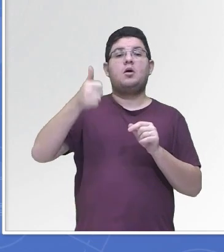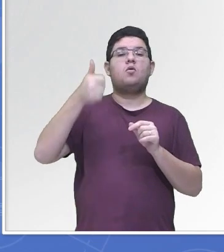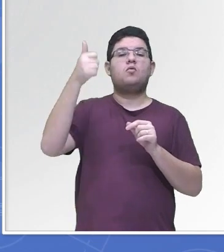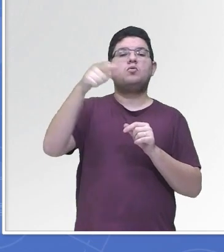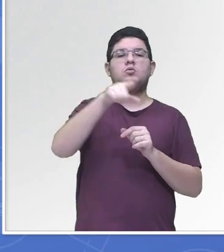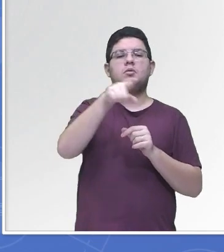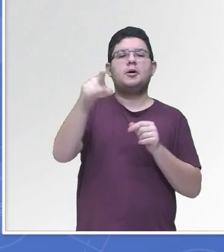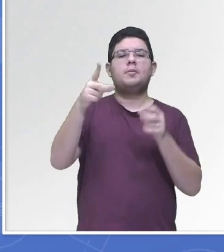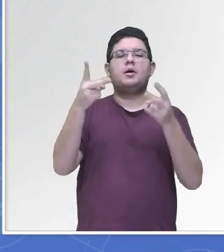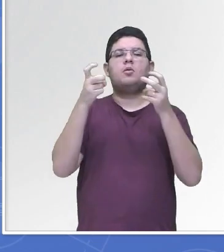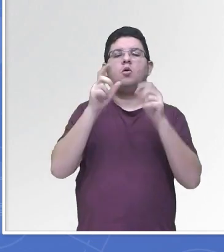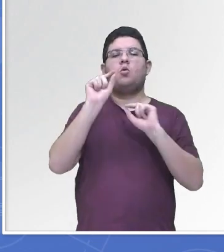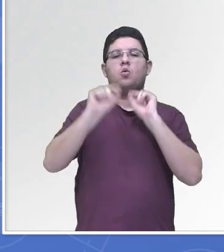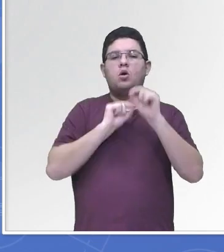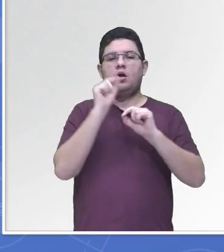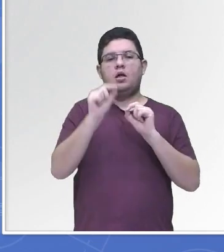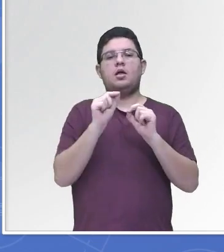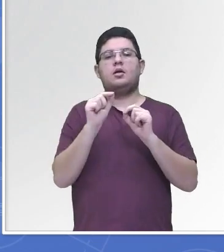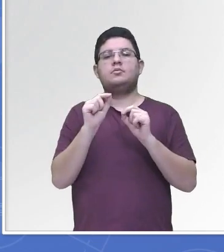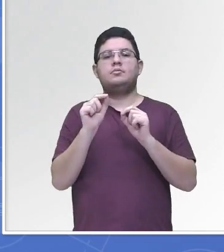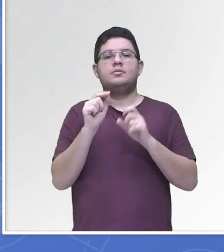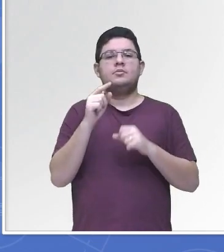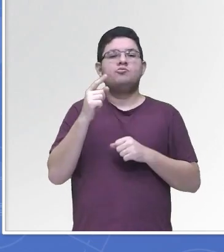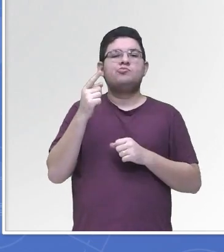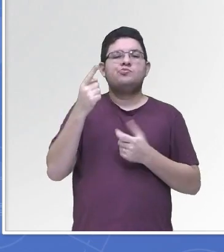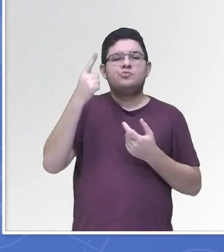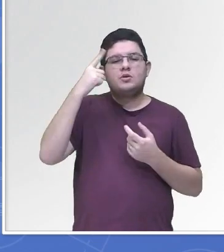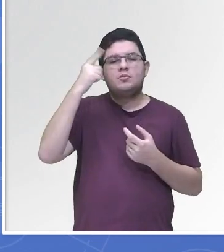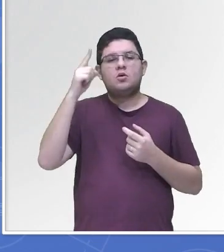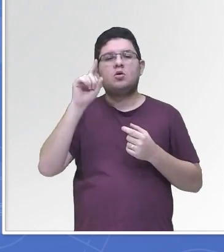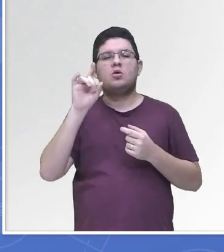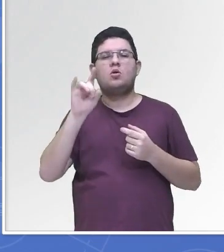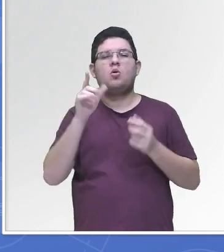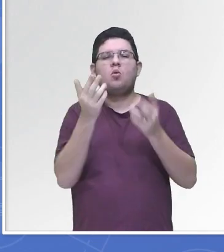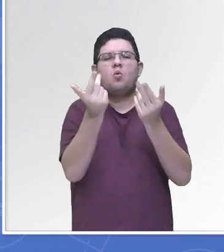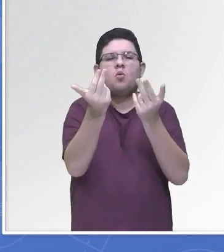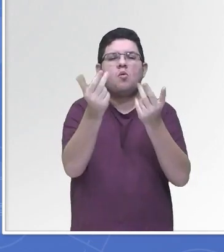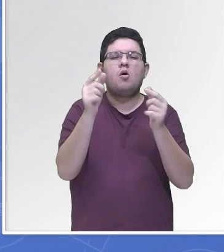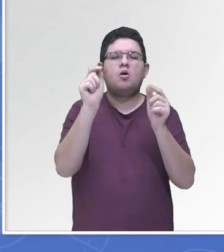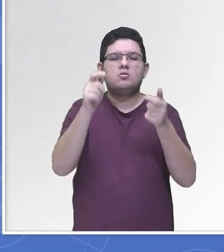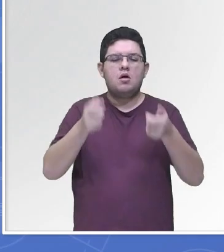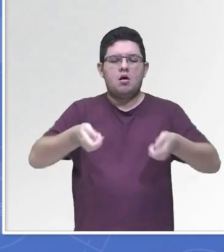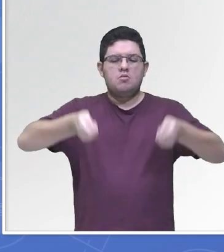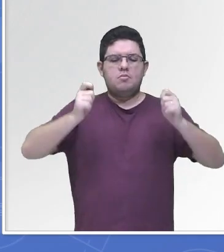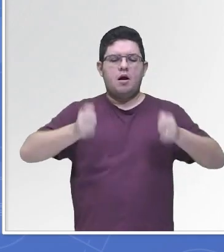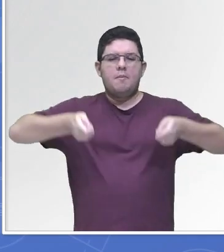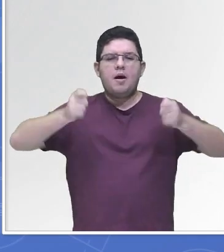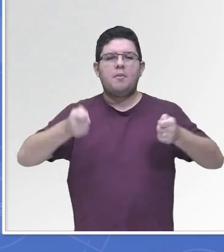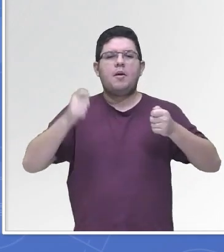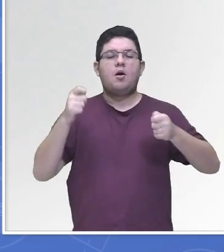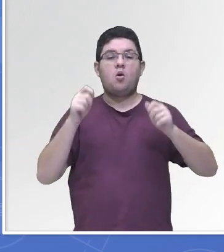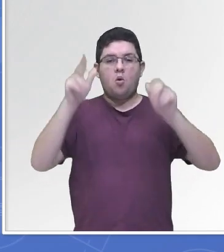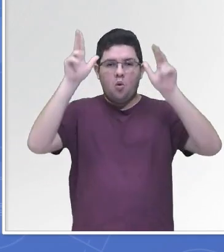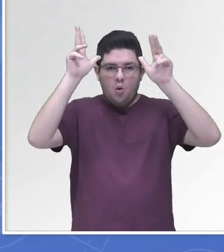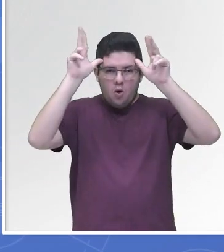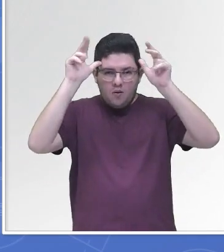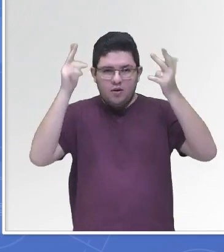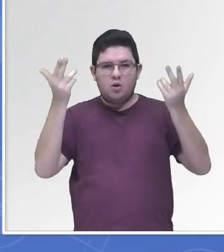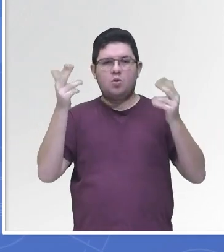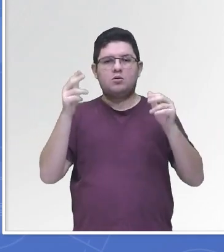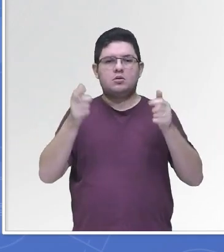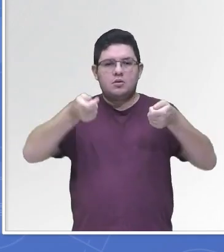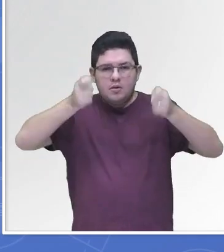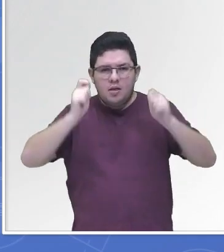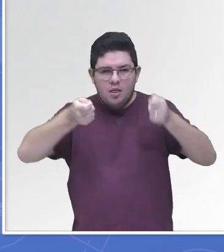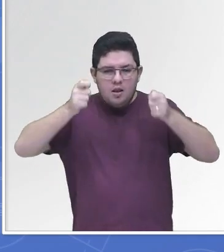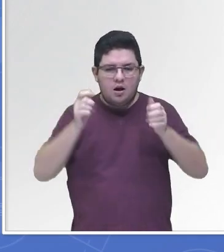vão se tornar não aqueles cavalos de corrida, sabe cavalo de corrida? Que bota aquela coisa aqui assim na frente, aquela viseira, porque ele não pode olhar nem